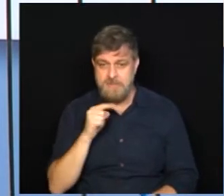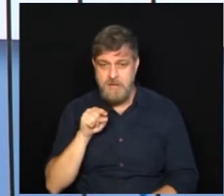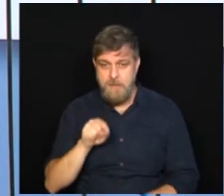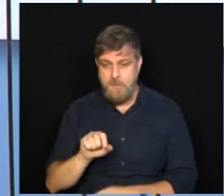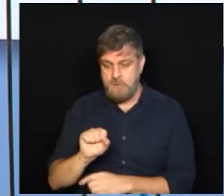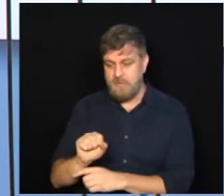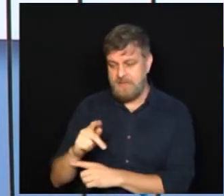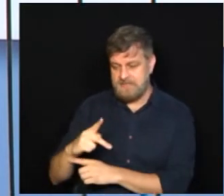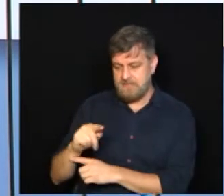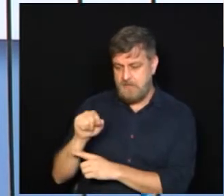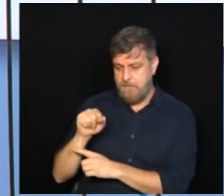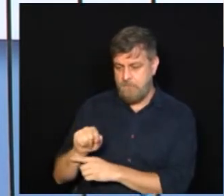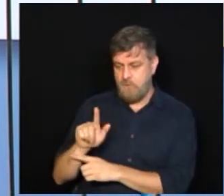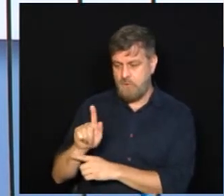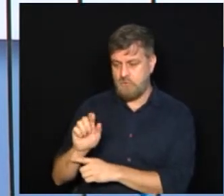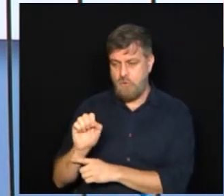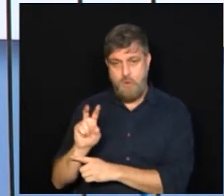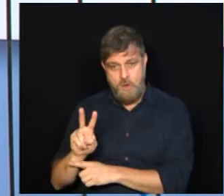vacina.campinas.sp.gov.br.